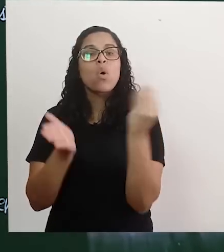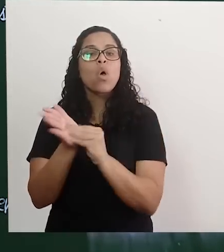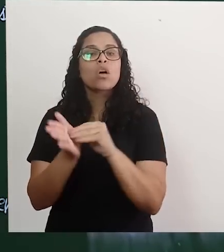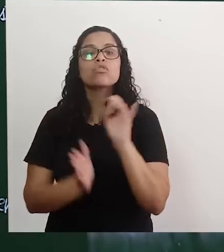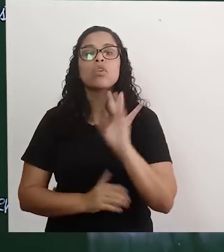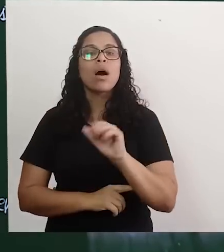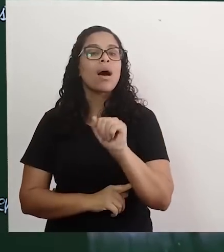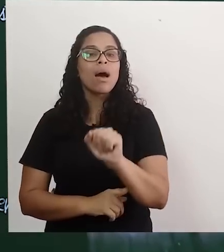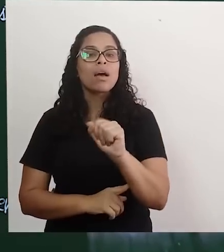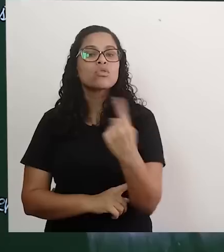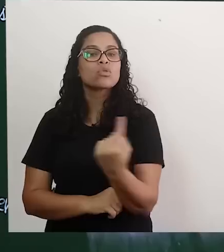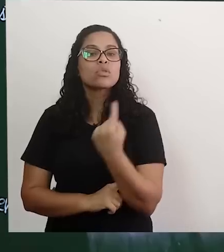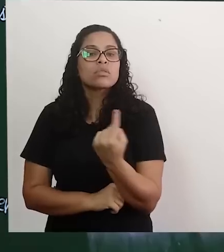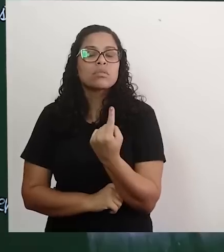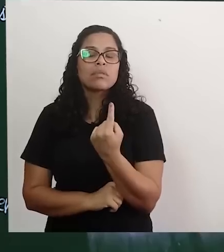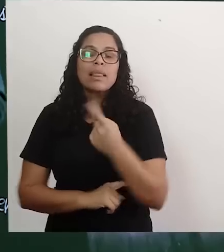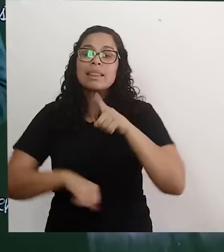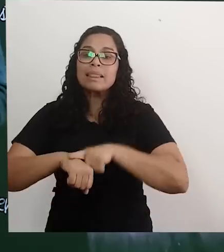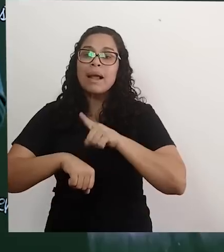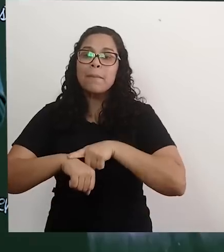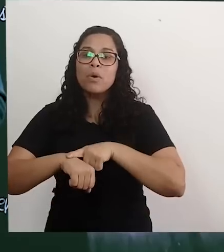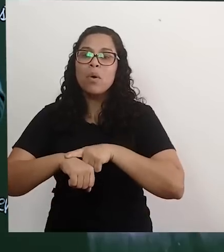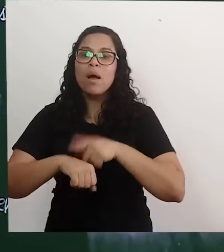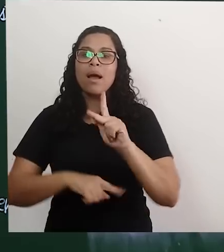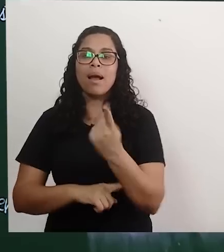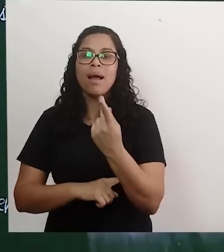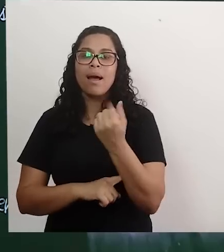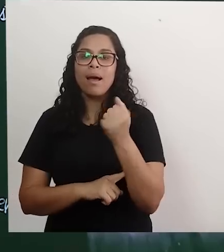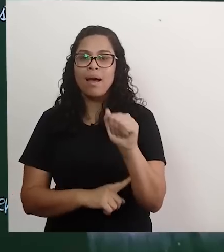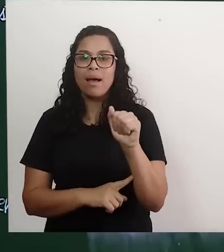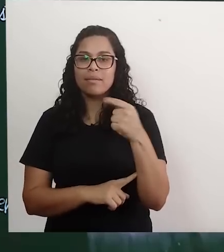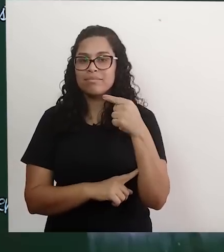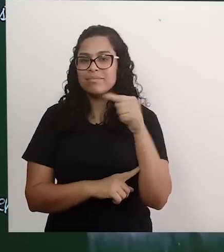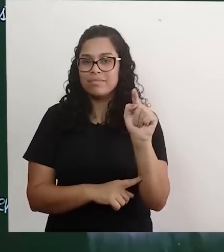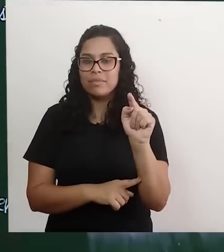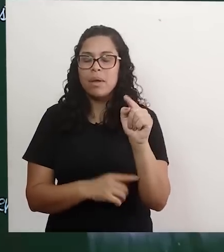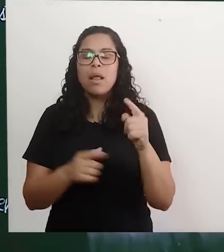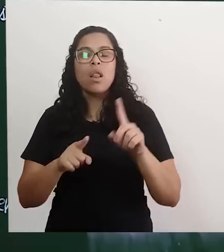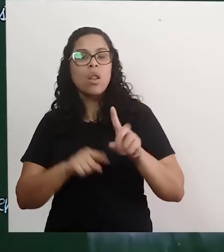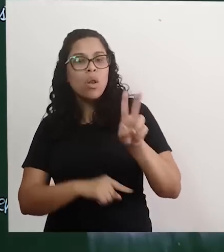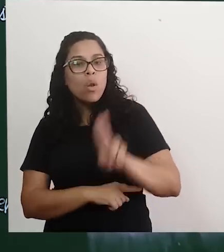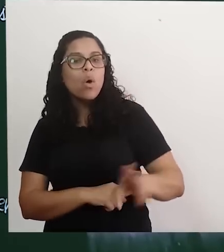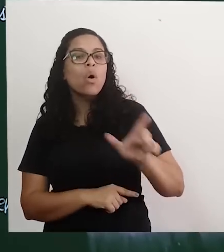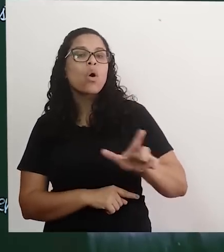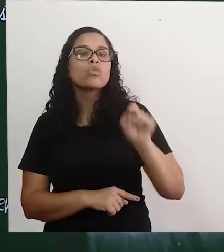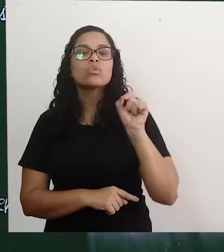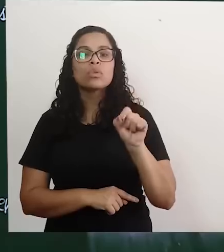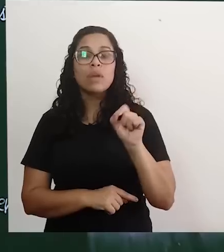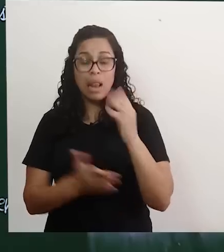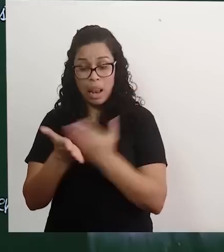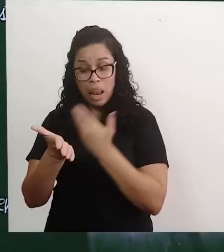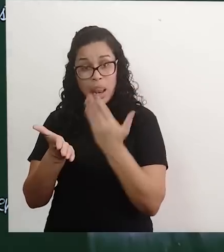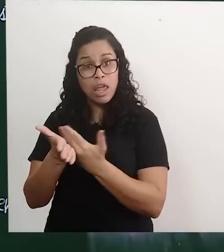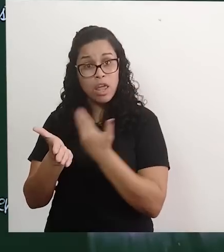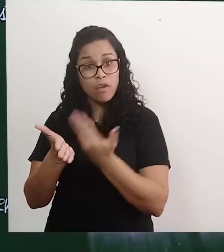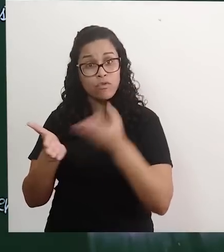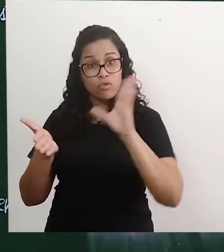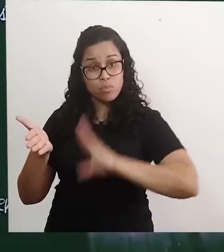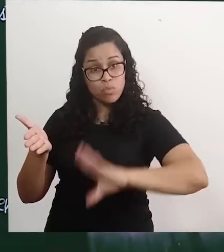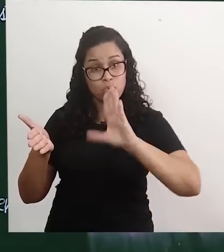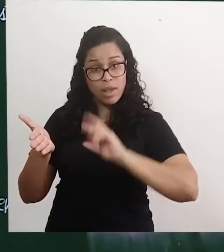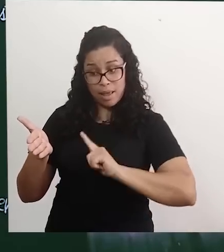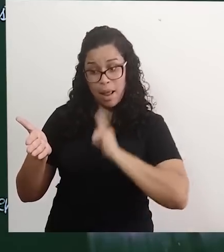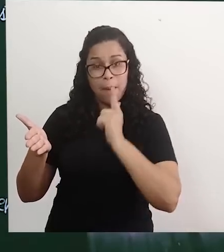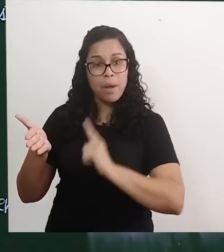correto, isso não funciona. Sempre que for tempo decorrido é HA. Claro que nos livros de português e nas gramáticas você vai encontrar